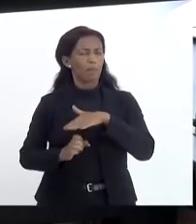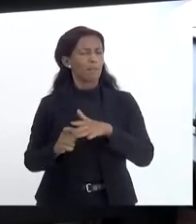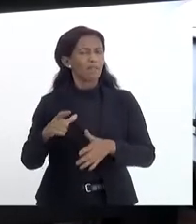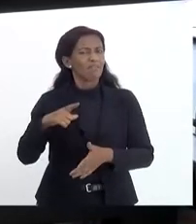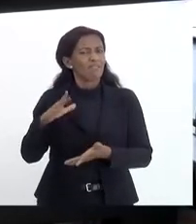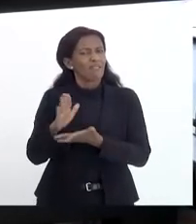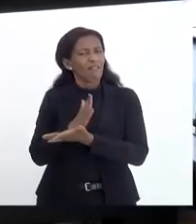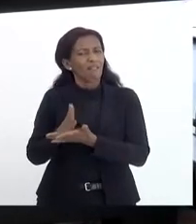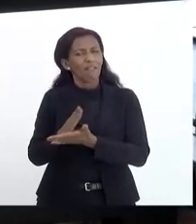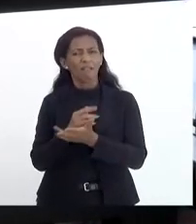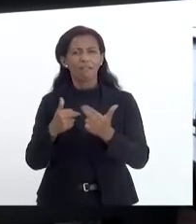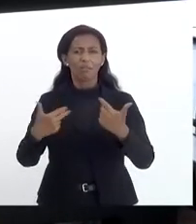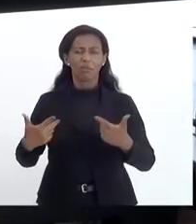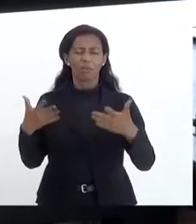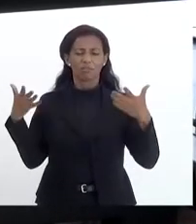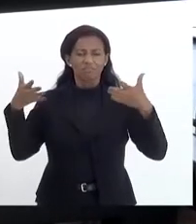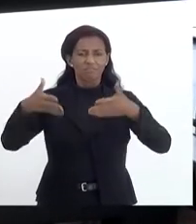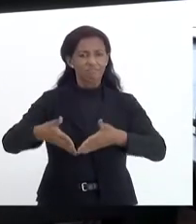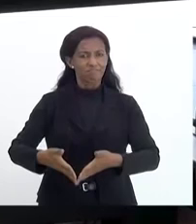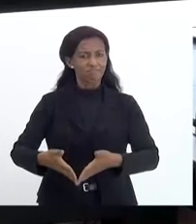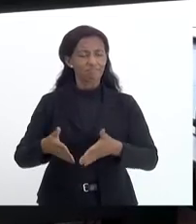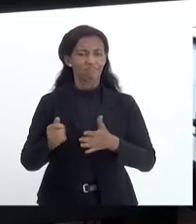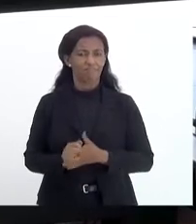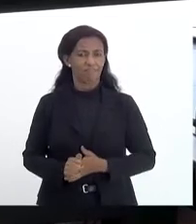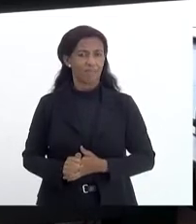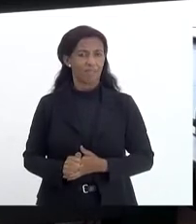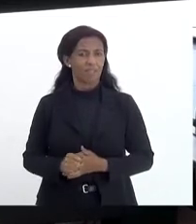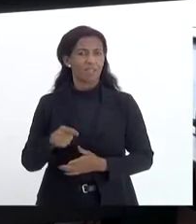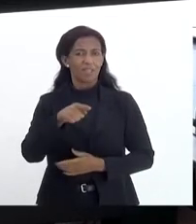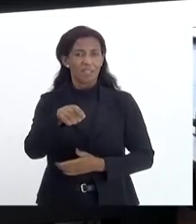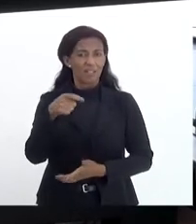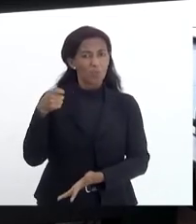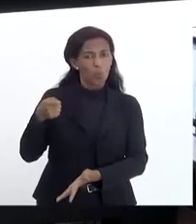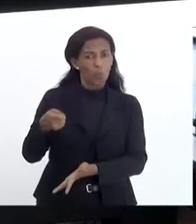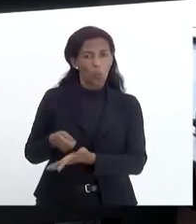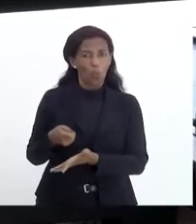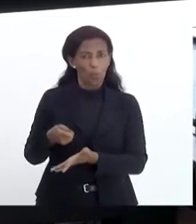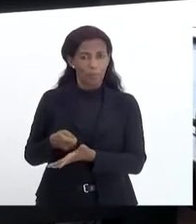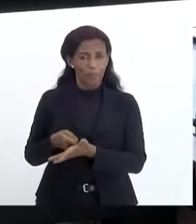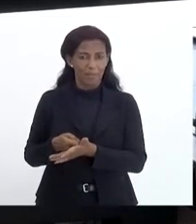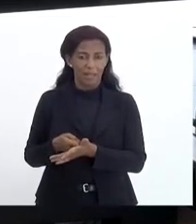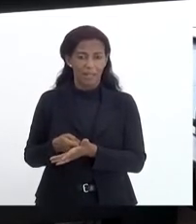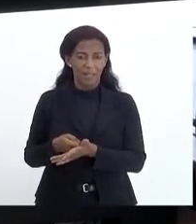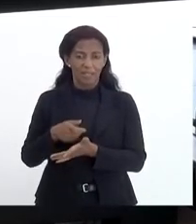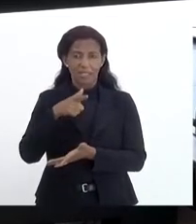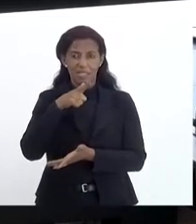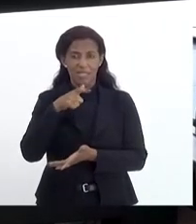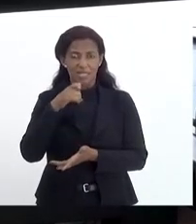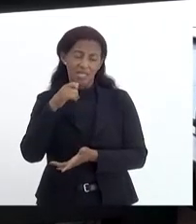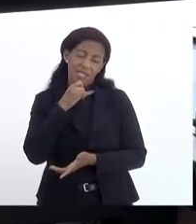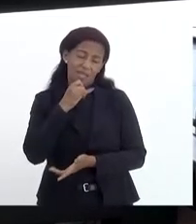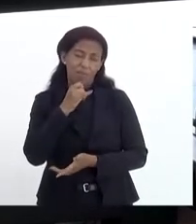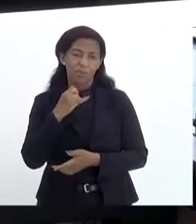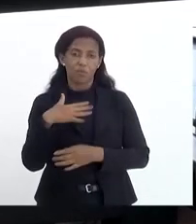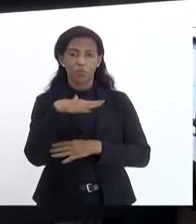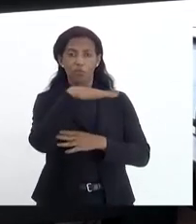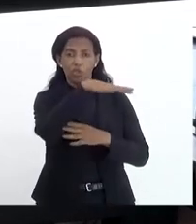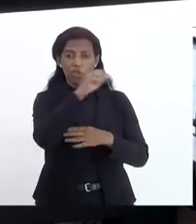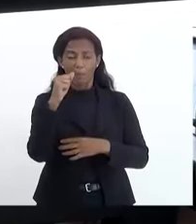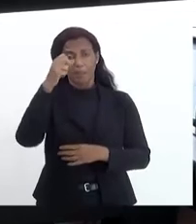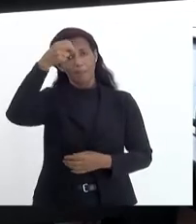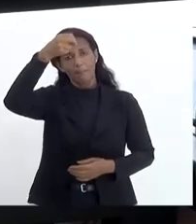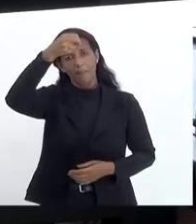coisa que dizer exatamente que elas ficam obrigadas, se forem acionadas pelo